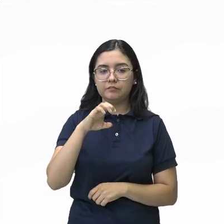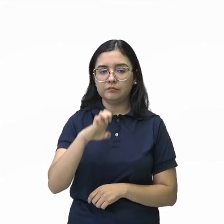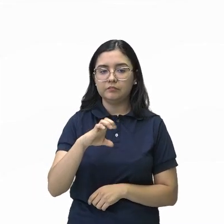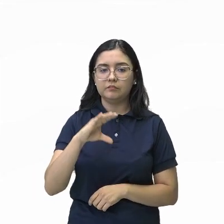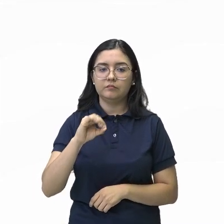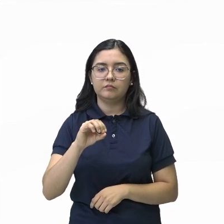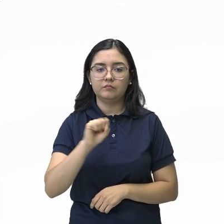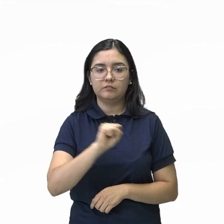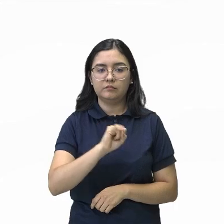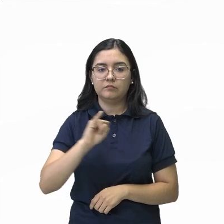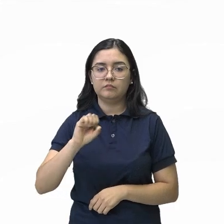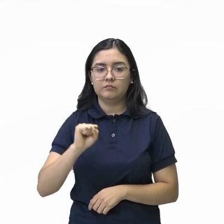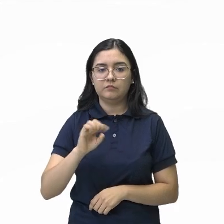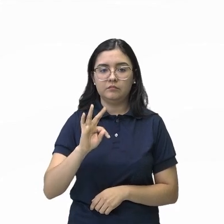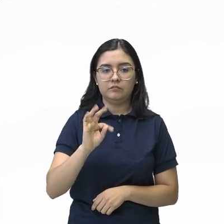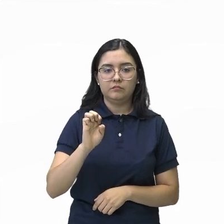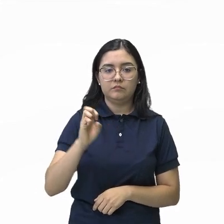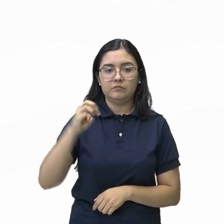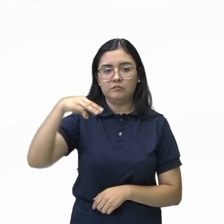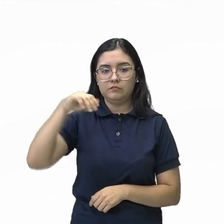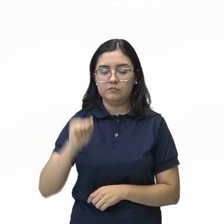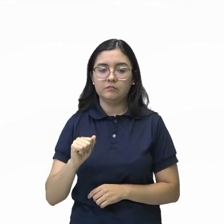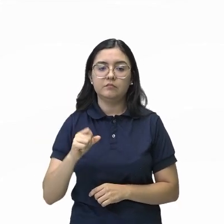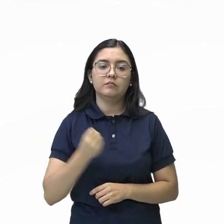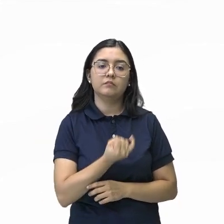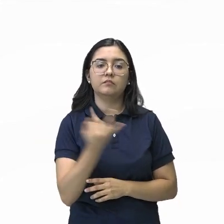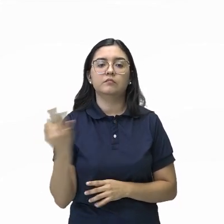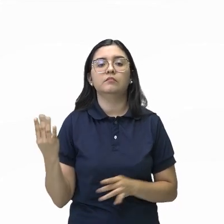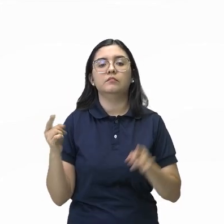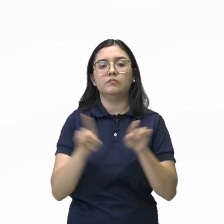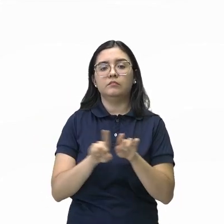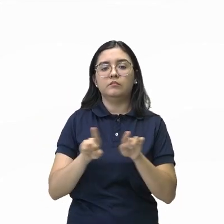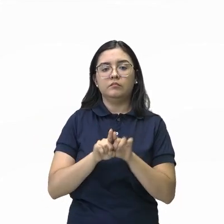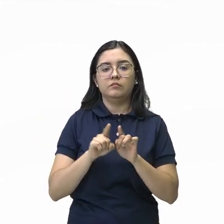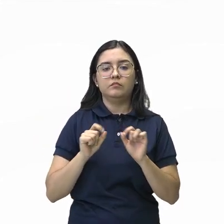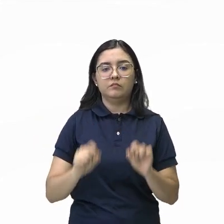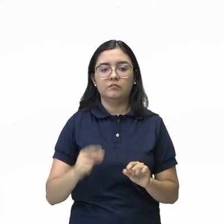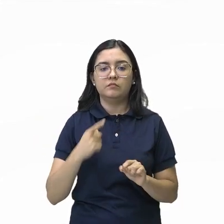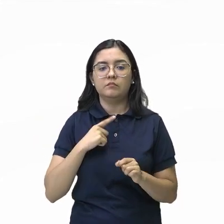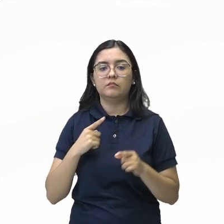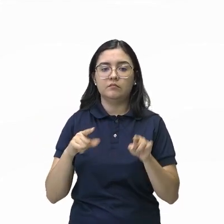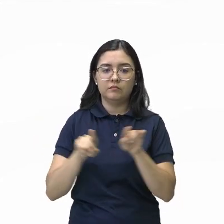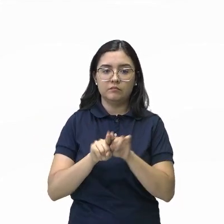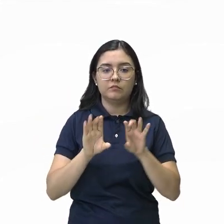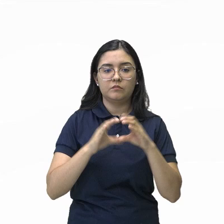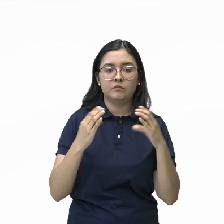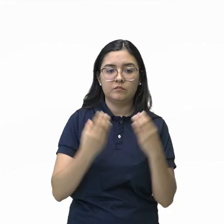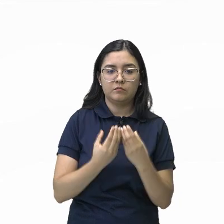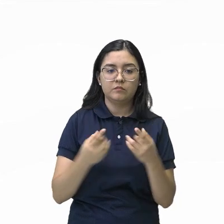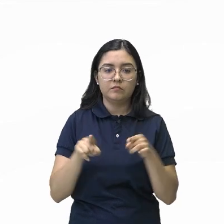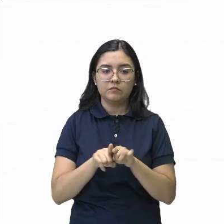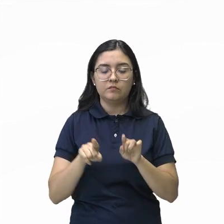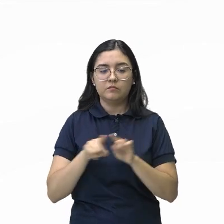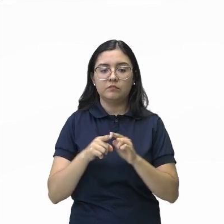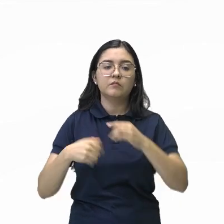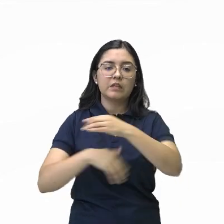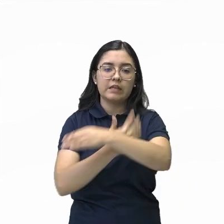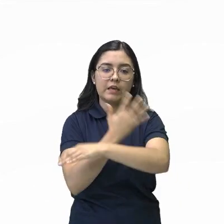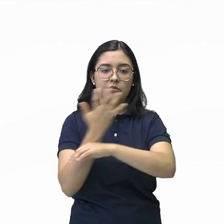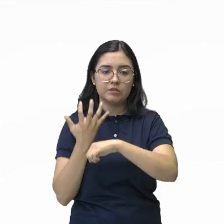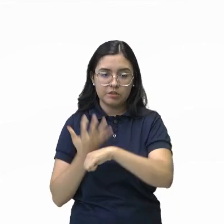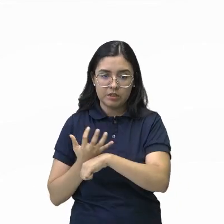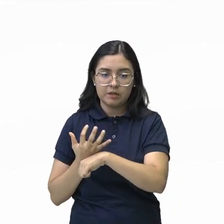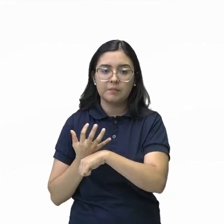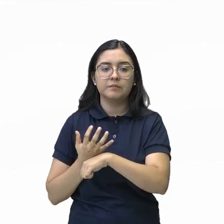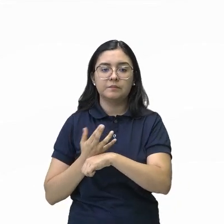ecossistema. Define o número e a abundância de hábitats, comunidades vivas e ecossistemas nos